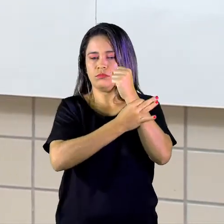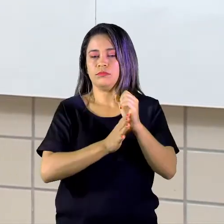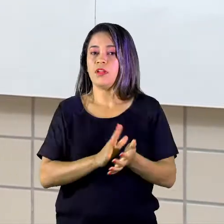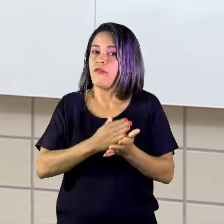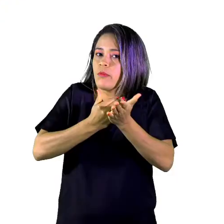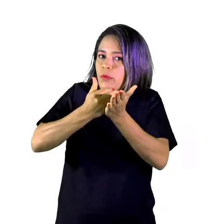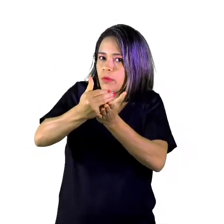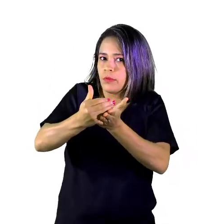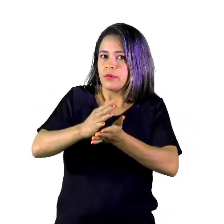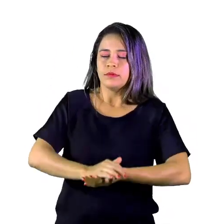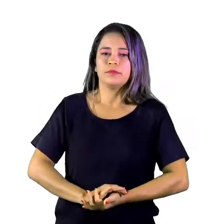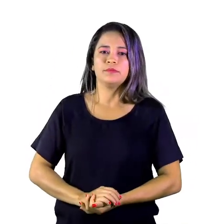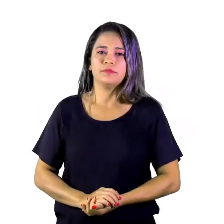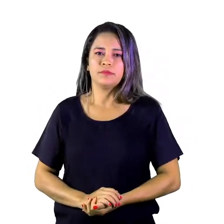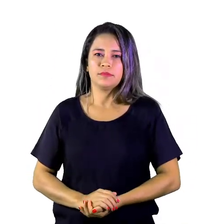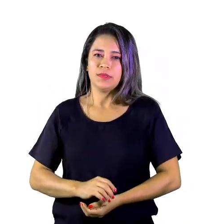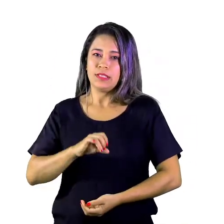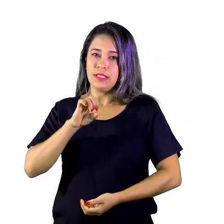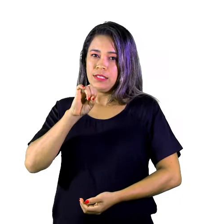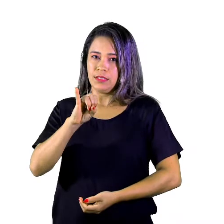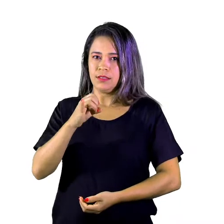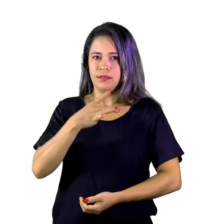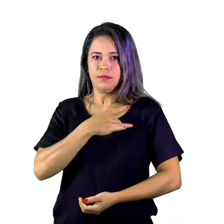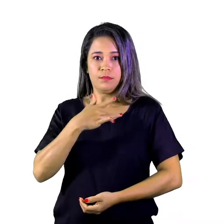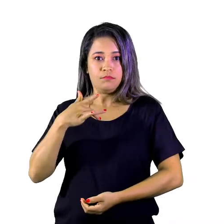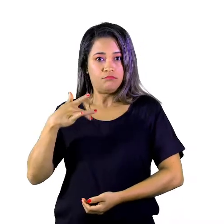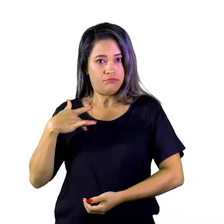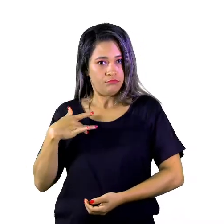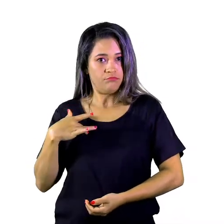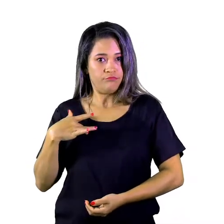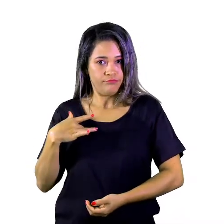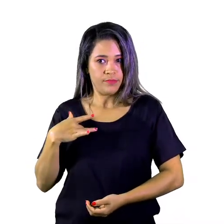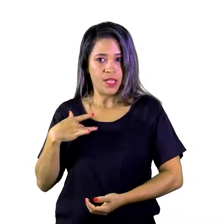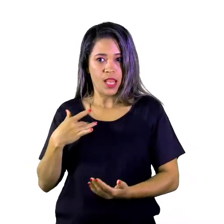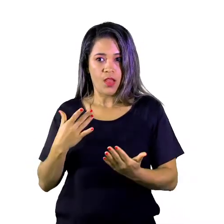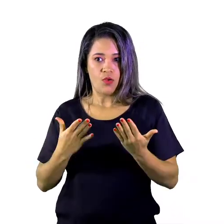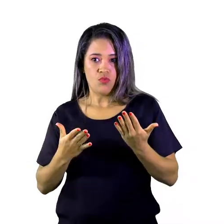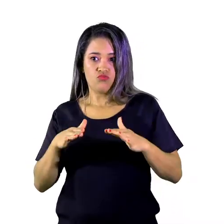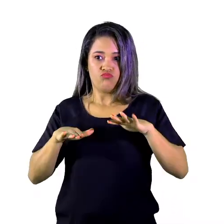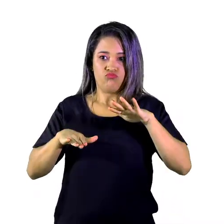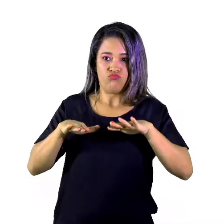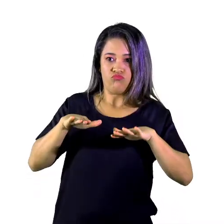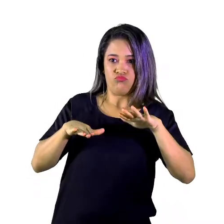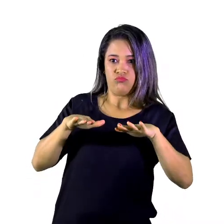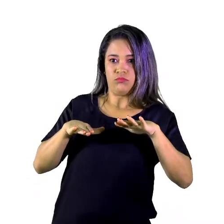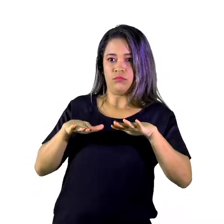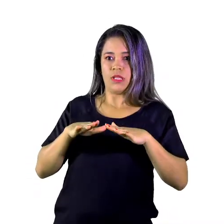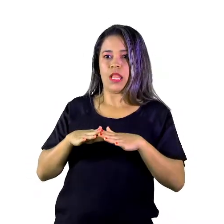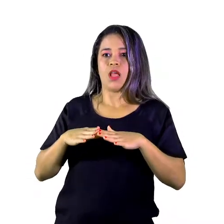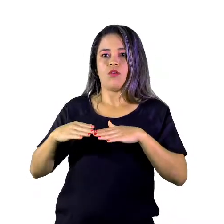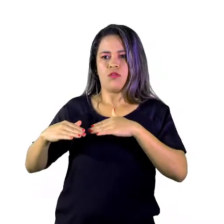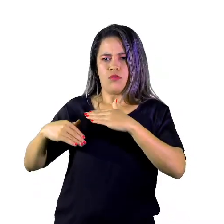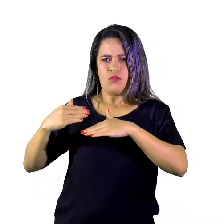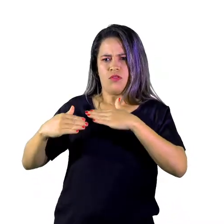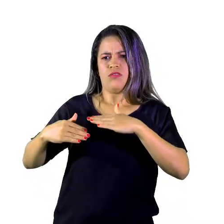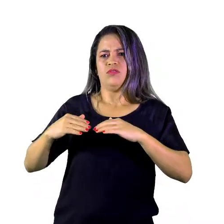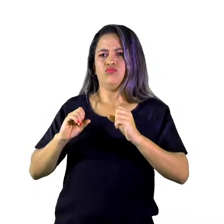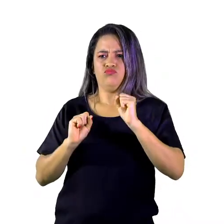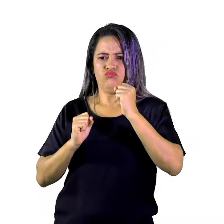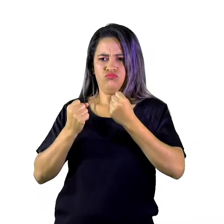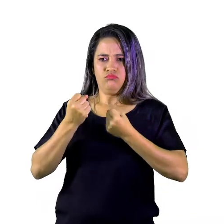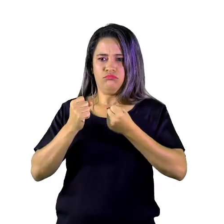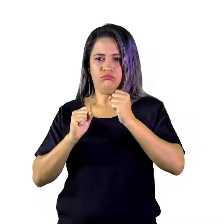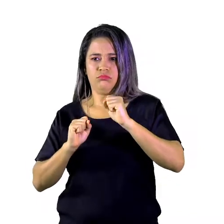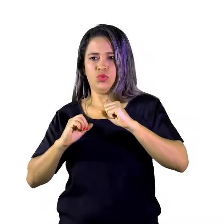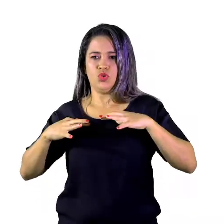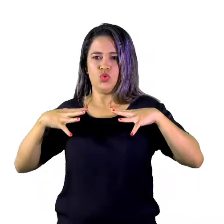iniciar. Se saúde é um estado de equilíbrio harmonioso decorrente do funcionamento adequado de